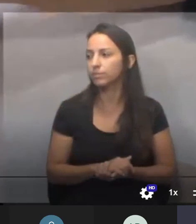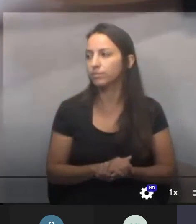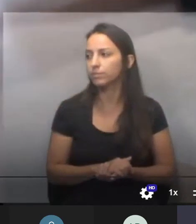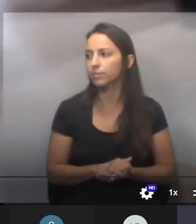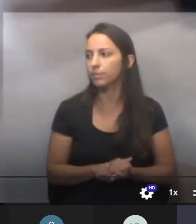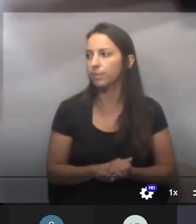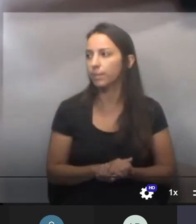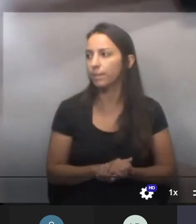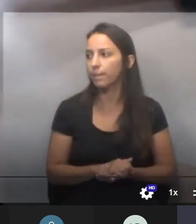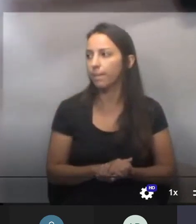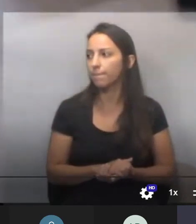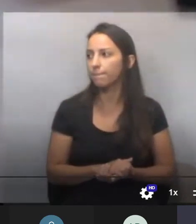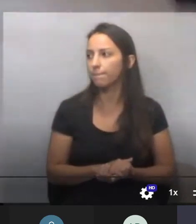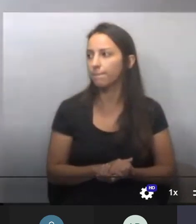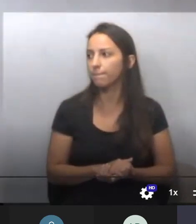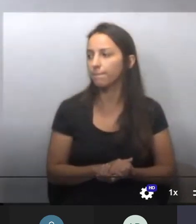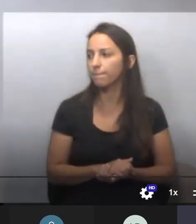e já faço.